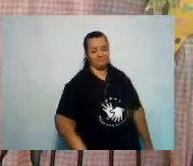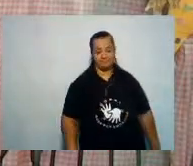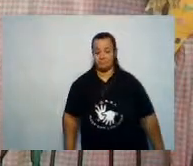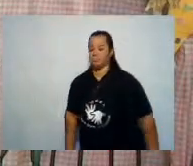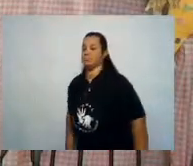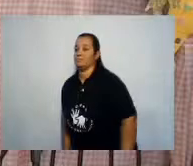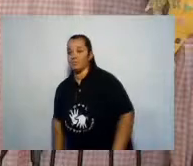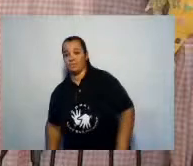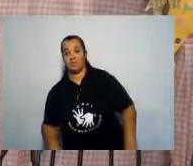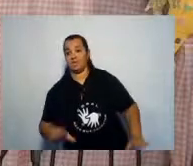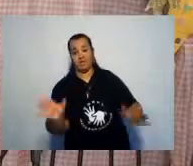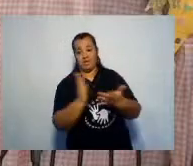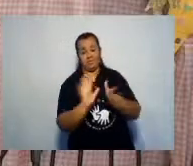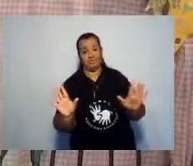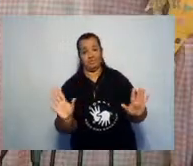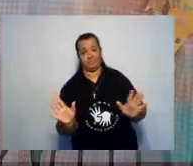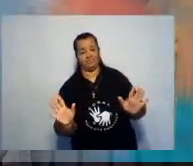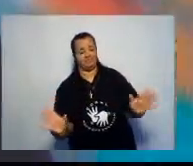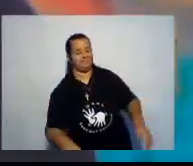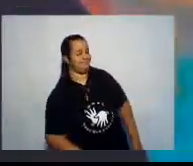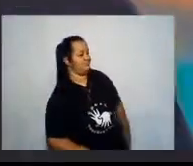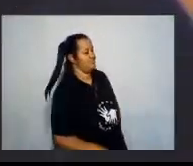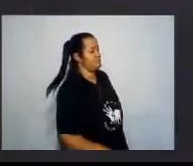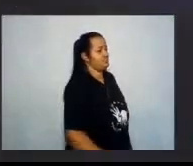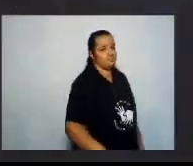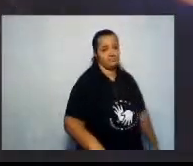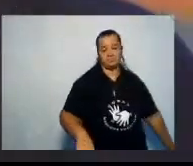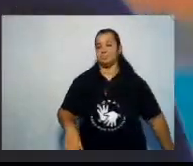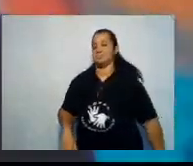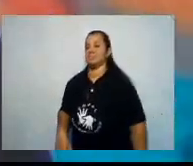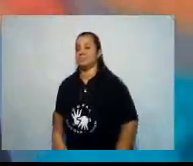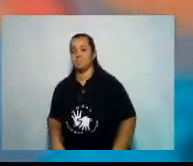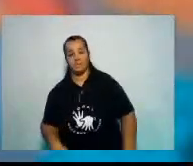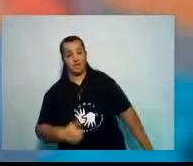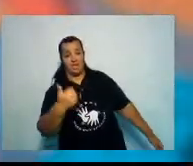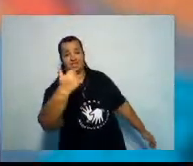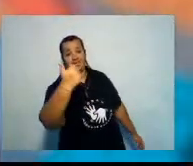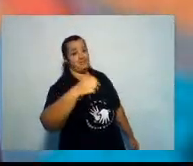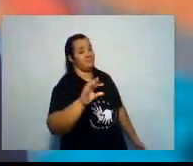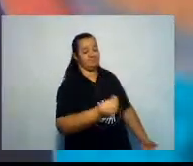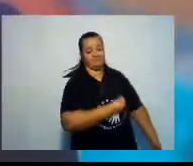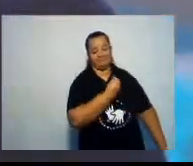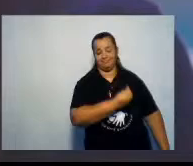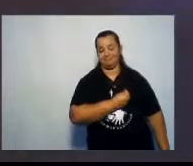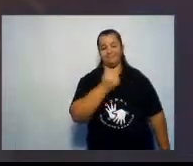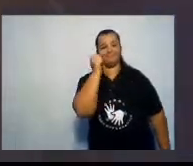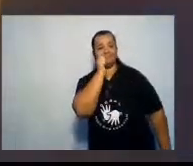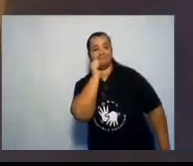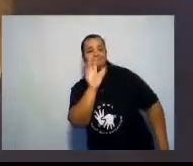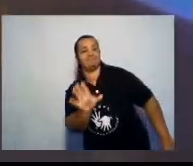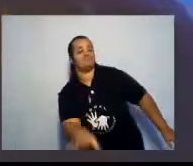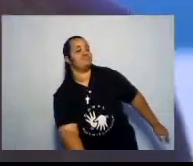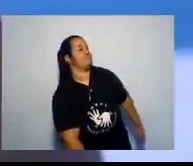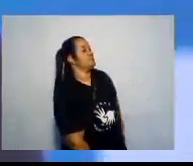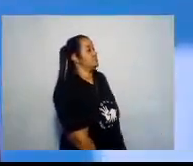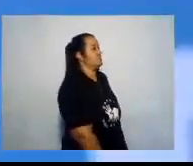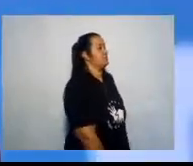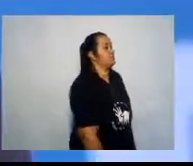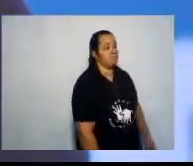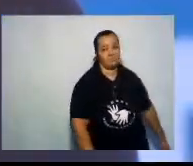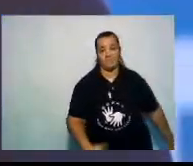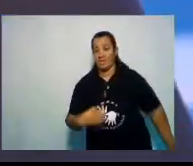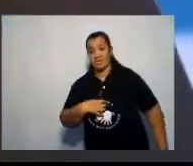notificação preferida. Já foi, mas não é mais a número um da minha